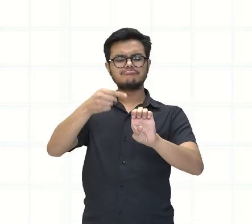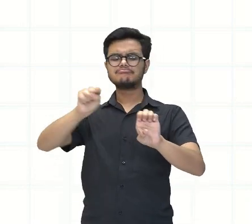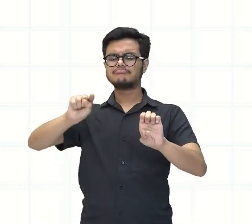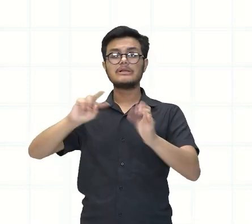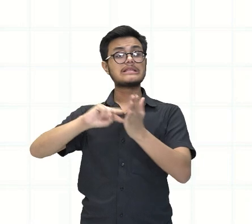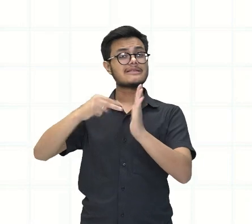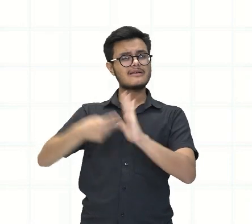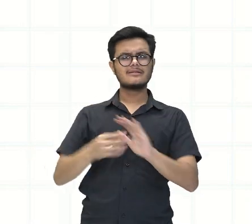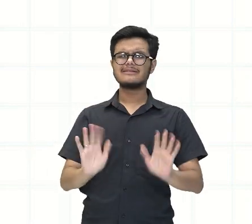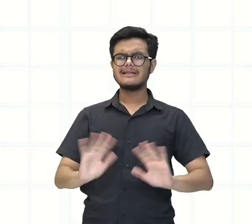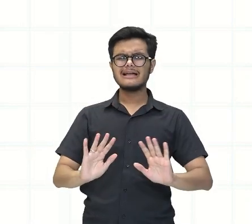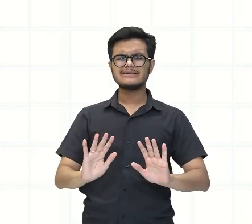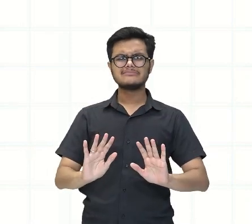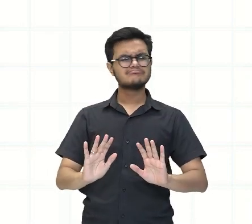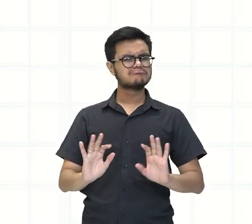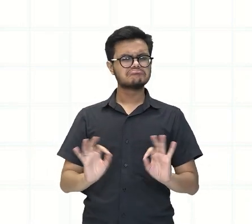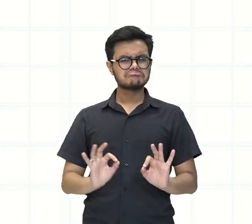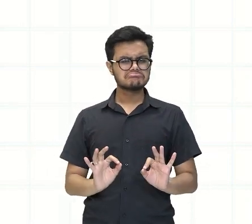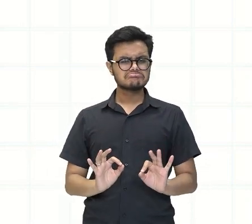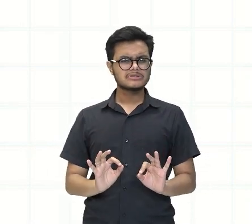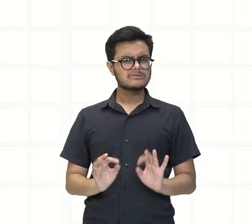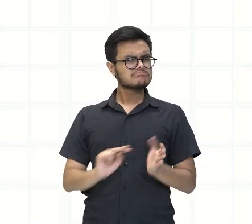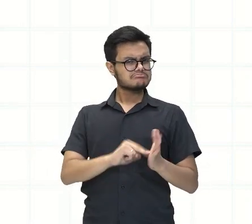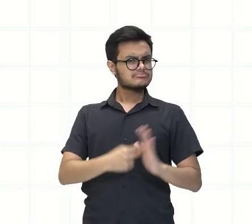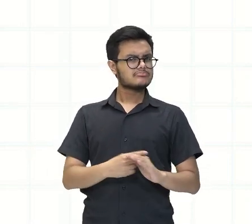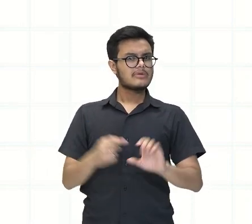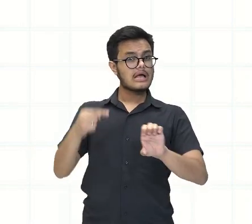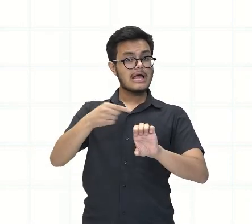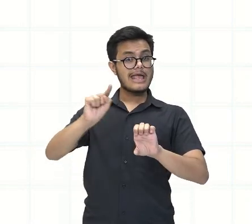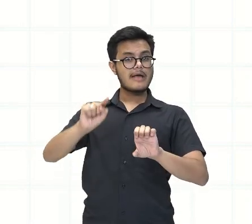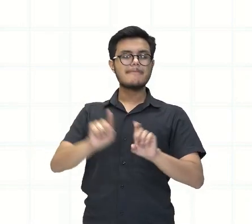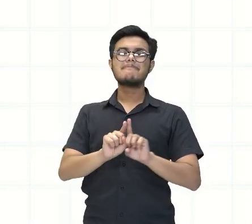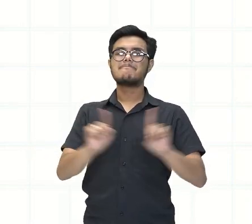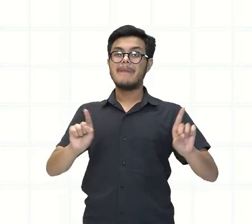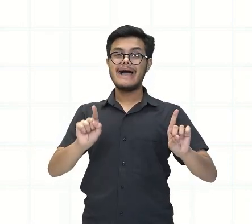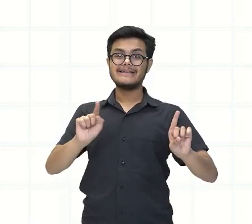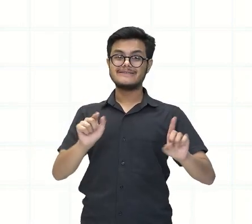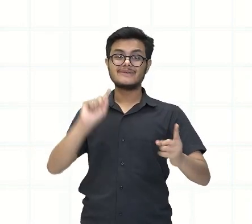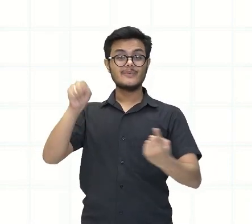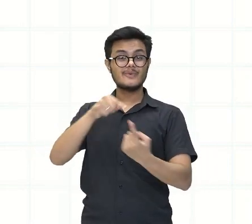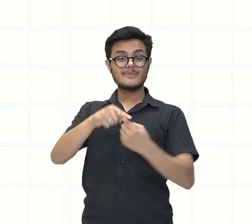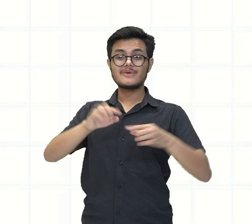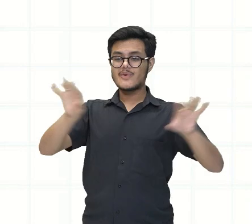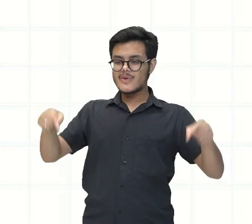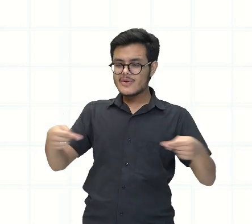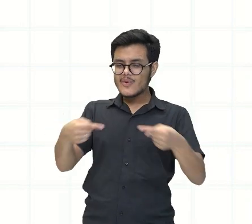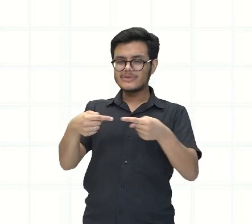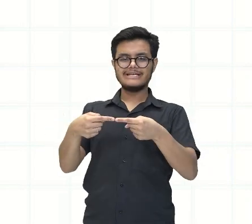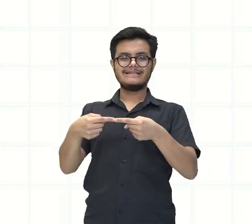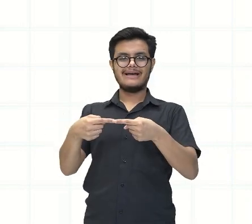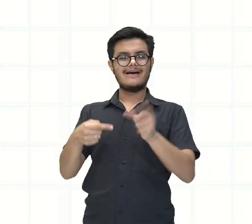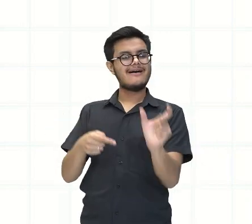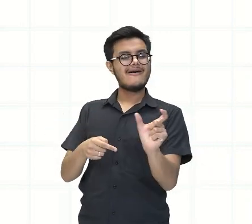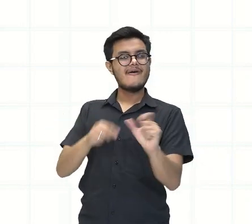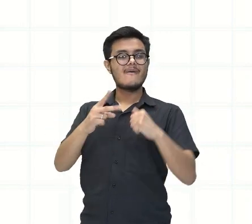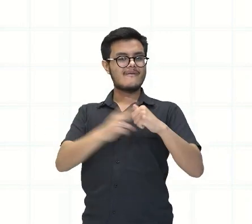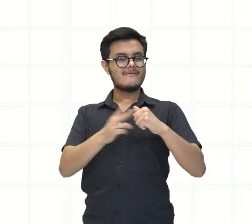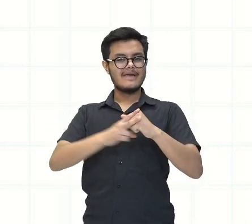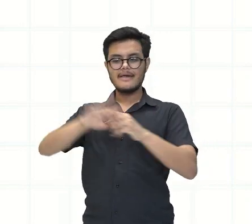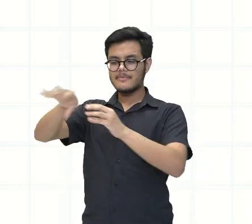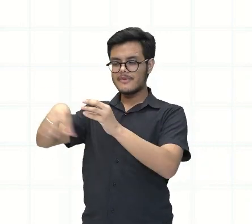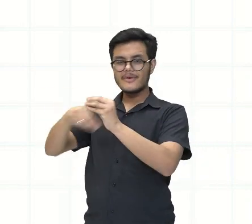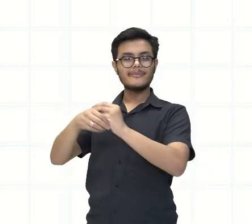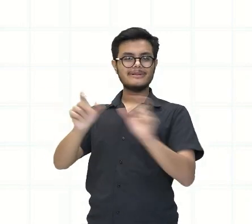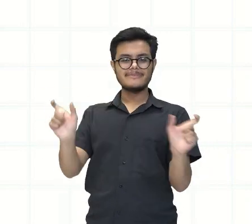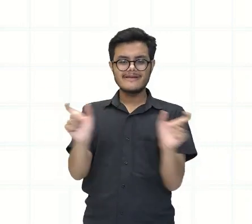Então, a função dele é a função dessa conexão, né? Então, observem o quanto que o verbo é